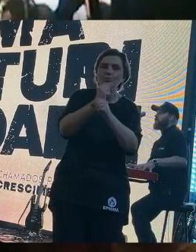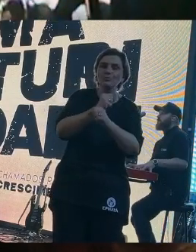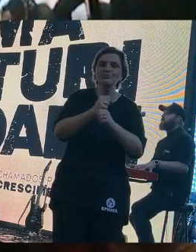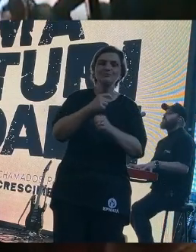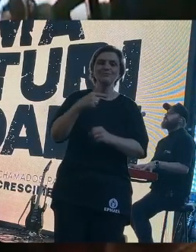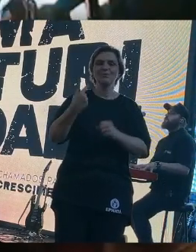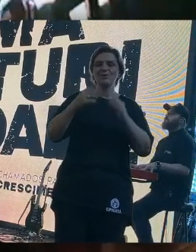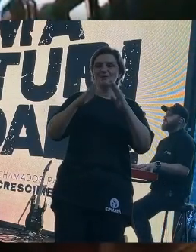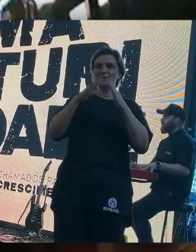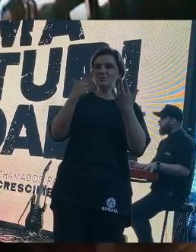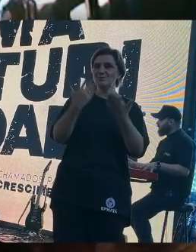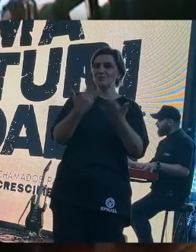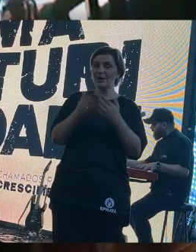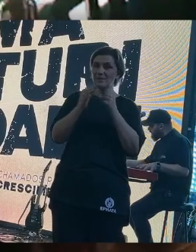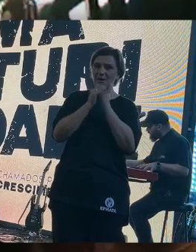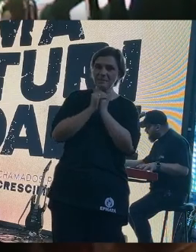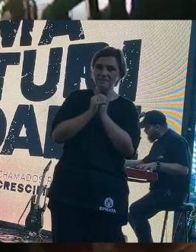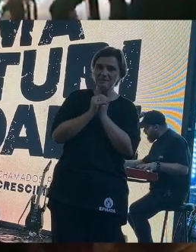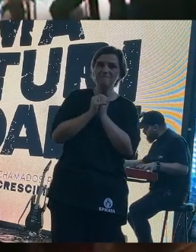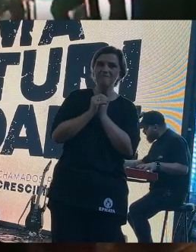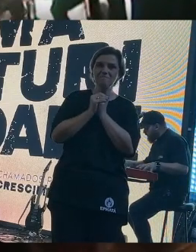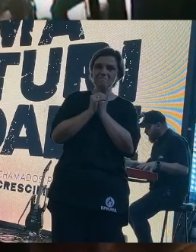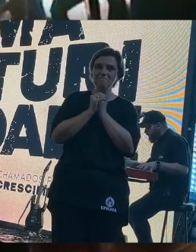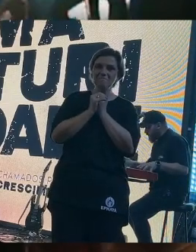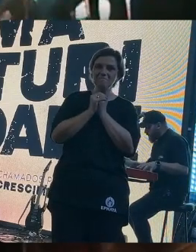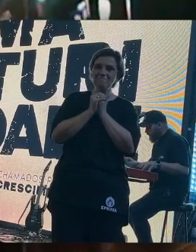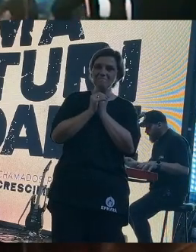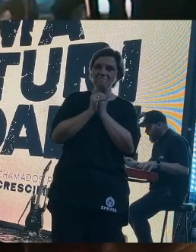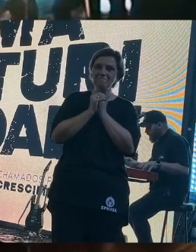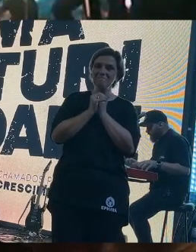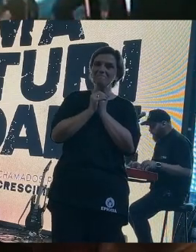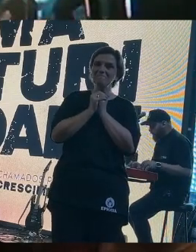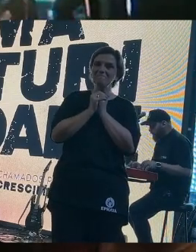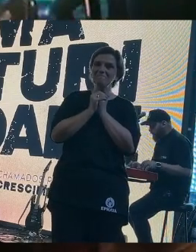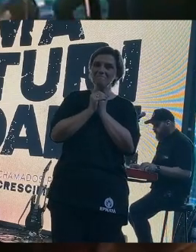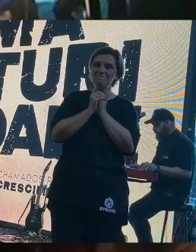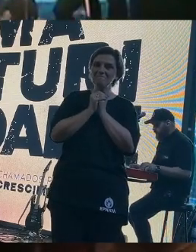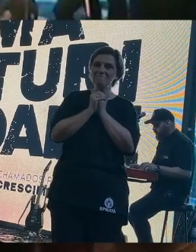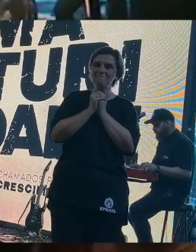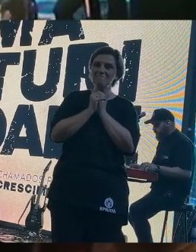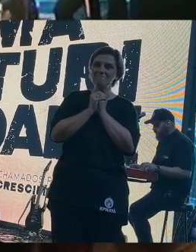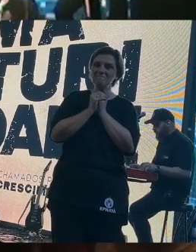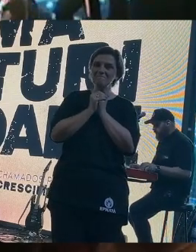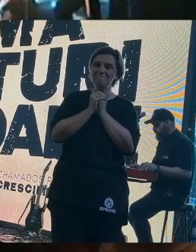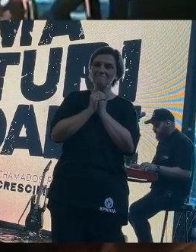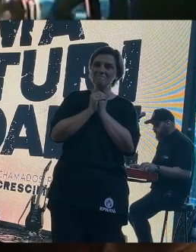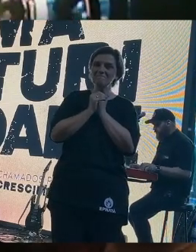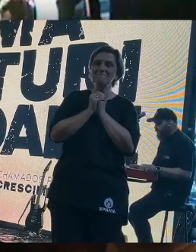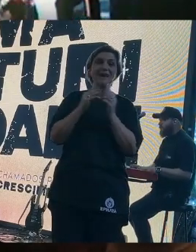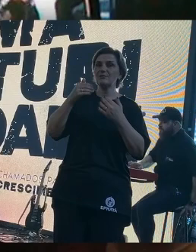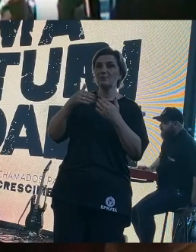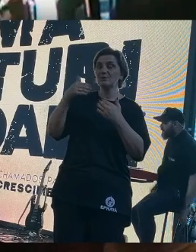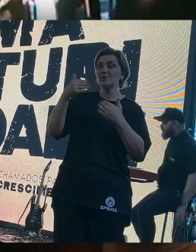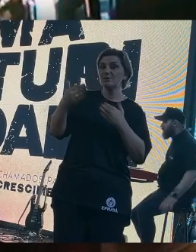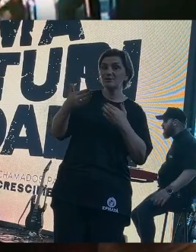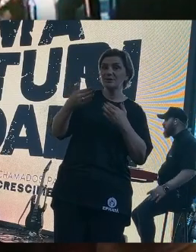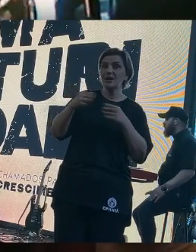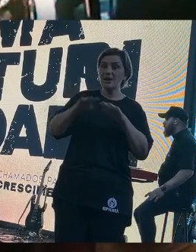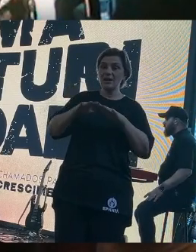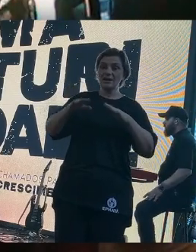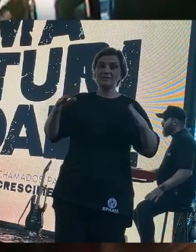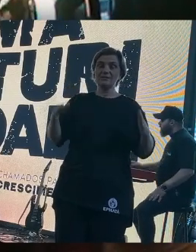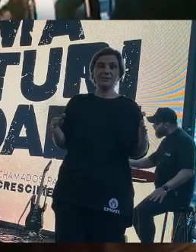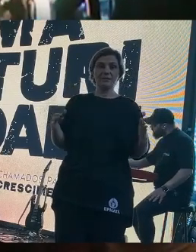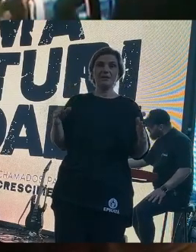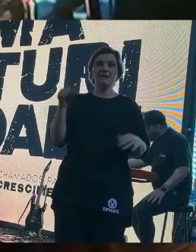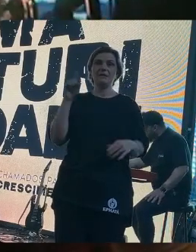nossa escola. Amém? Ao final do culto, o que é que nós vamos fazer? Eu vou me dirigir ao nosso stand e lá